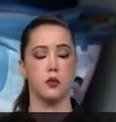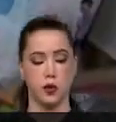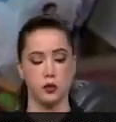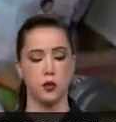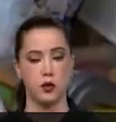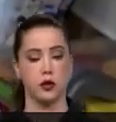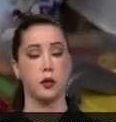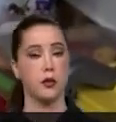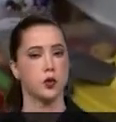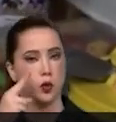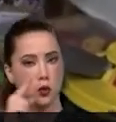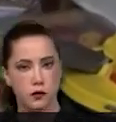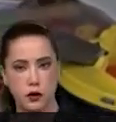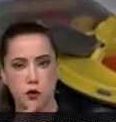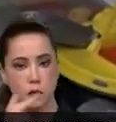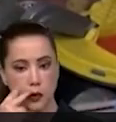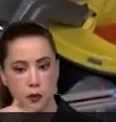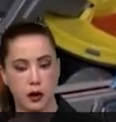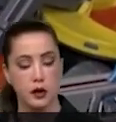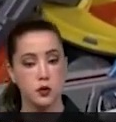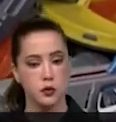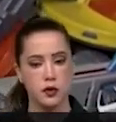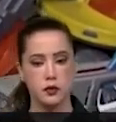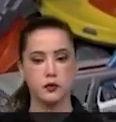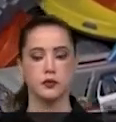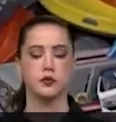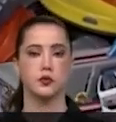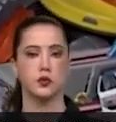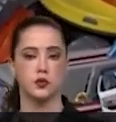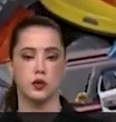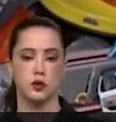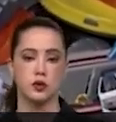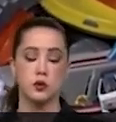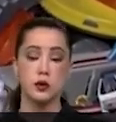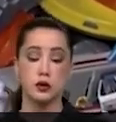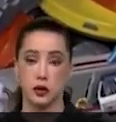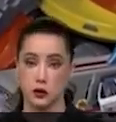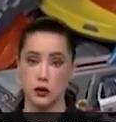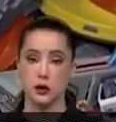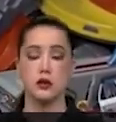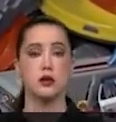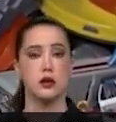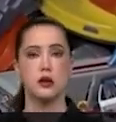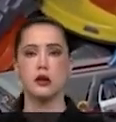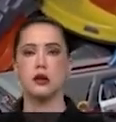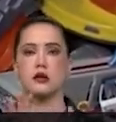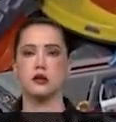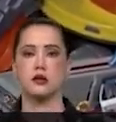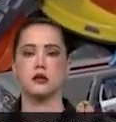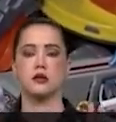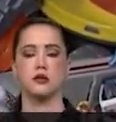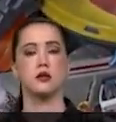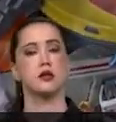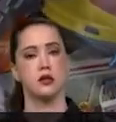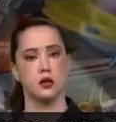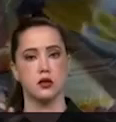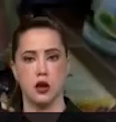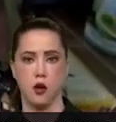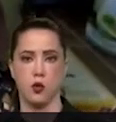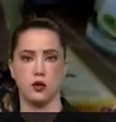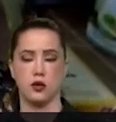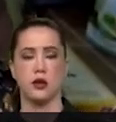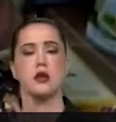mas tudo é monitorado pelo pai. Nós estamos assim educando ele, ele tem acesso livre ao controle remoto,